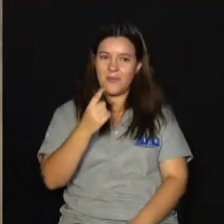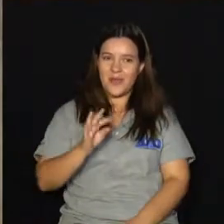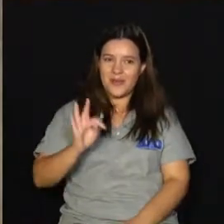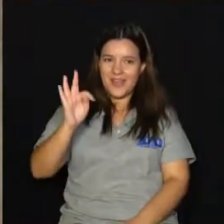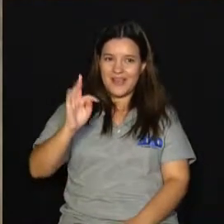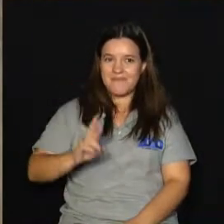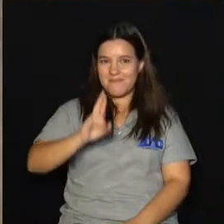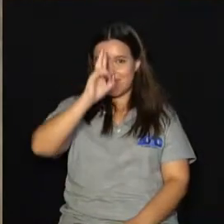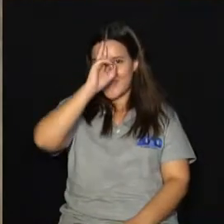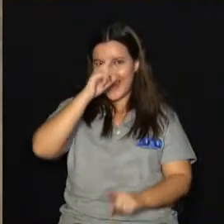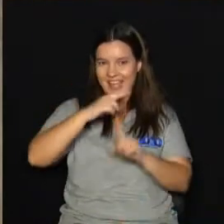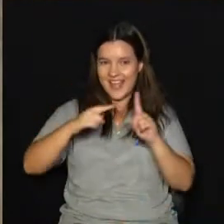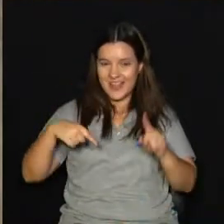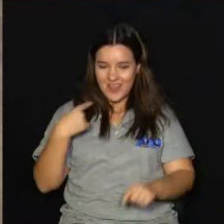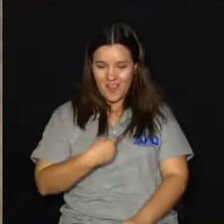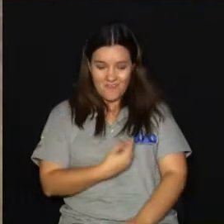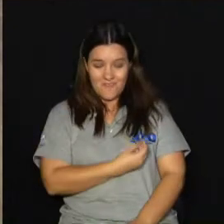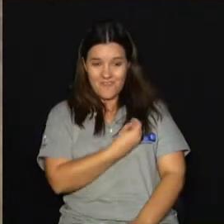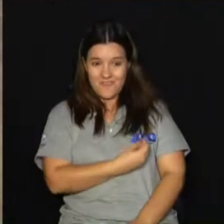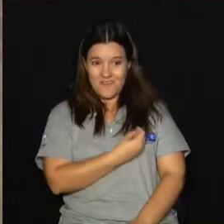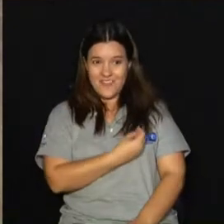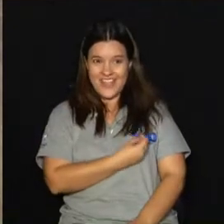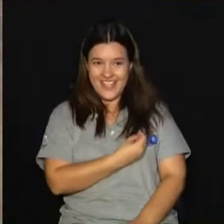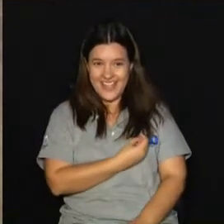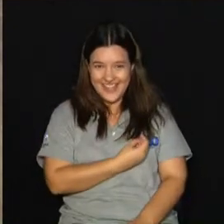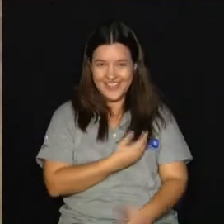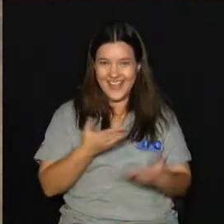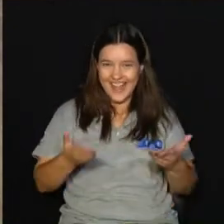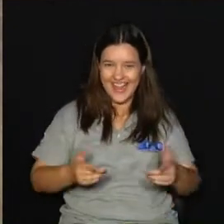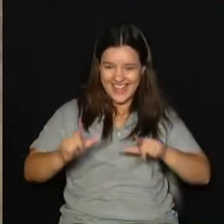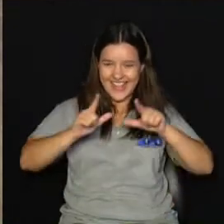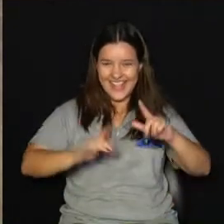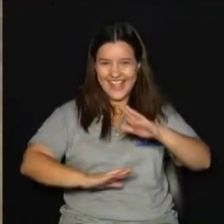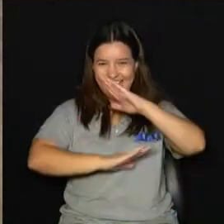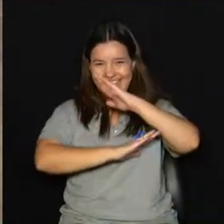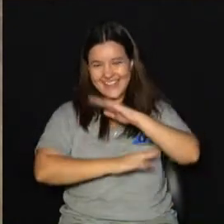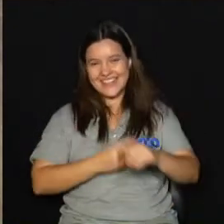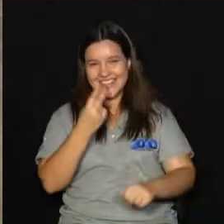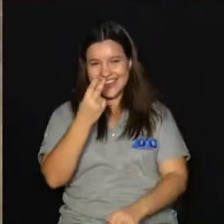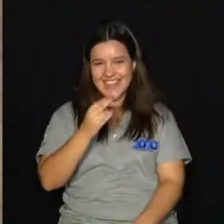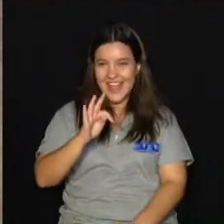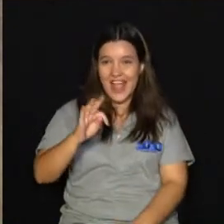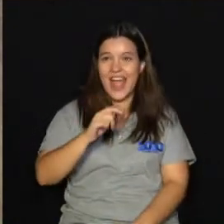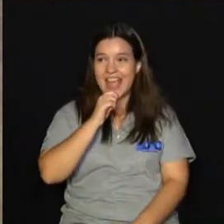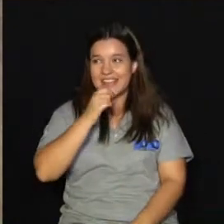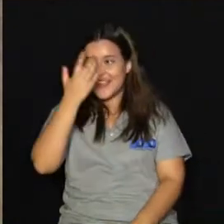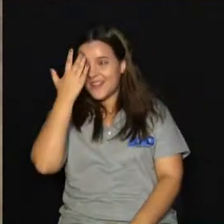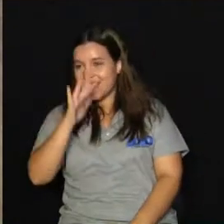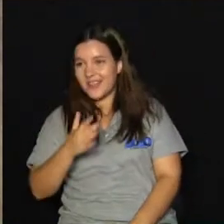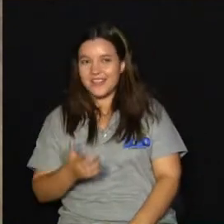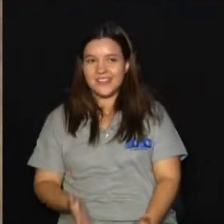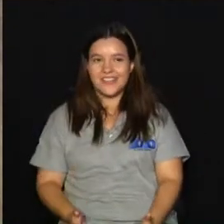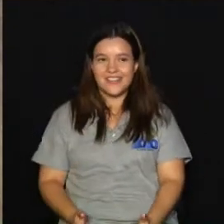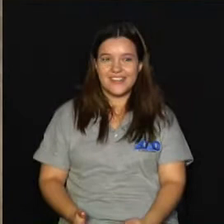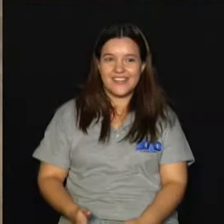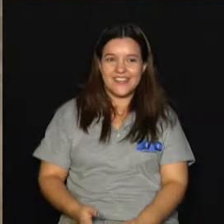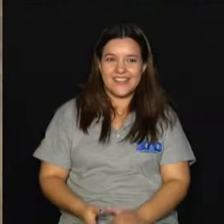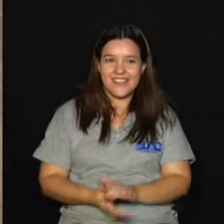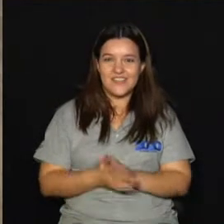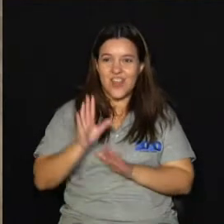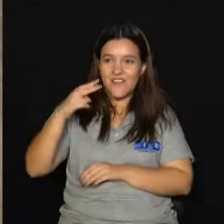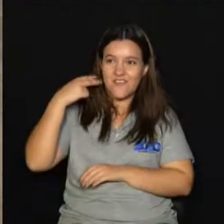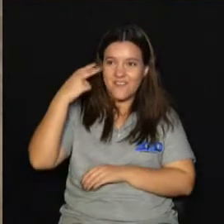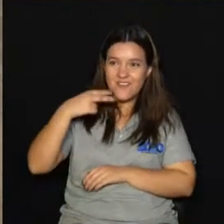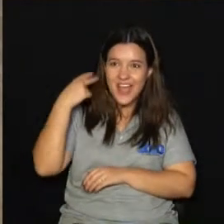meia-noite e meia eu estava no ar aqui ainda falando, olha, o segundo turno está indefinido e já tinha decidido dos